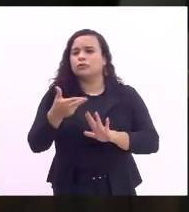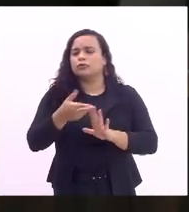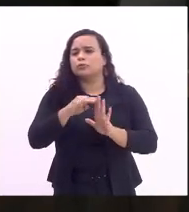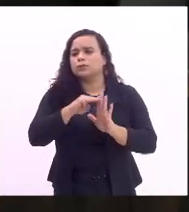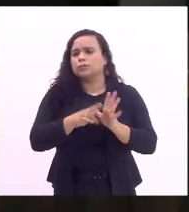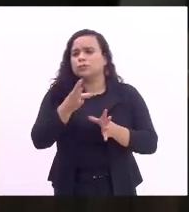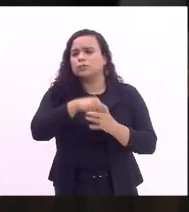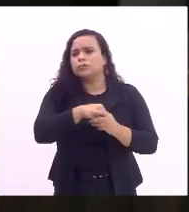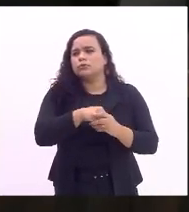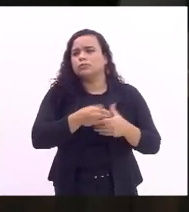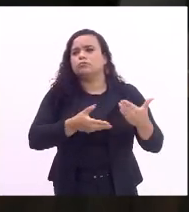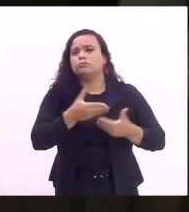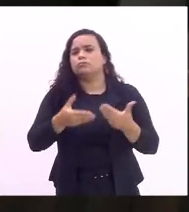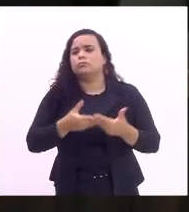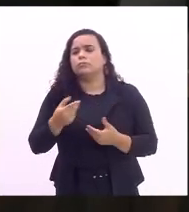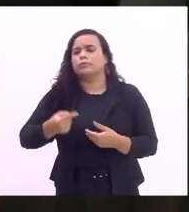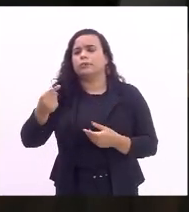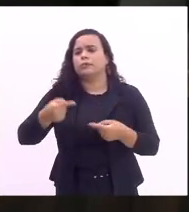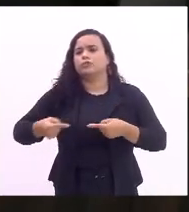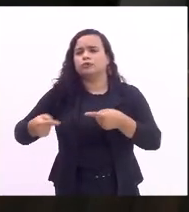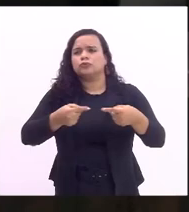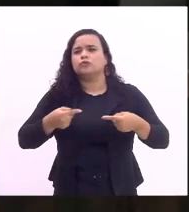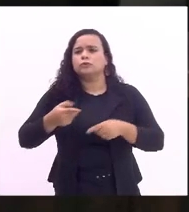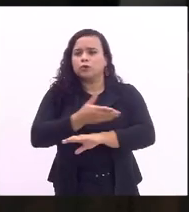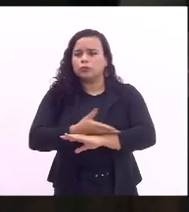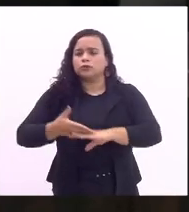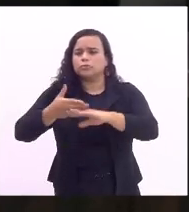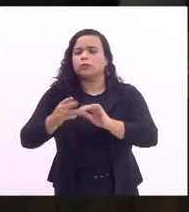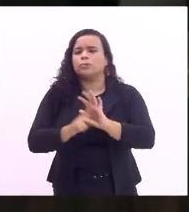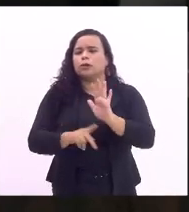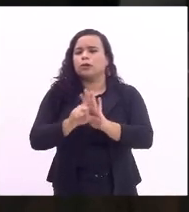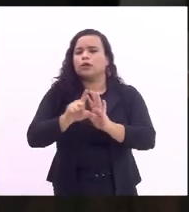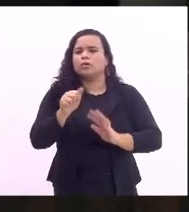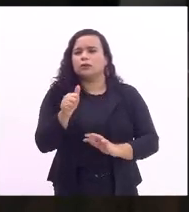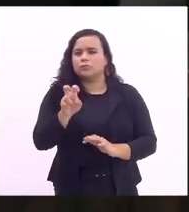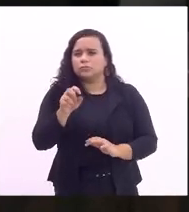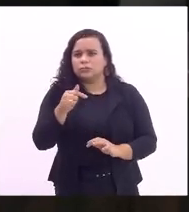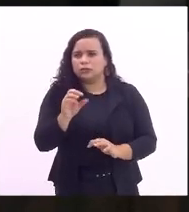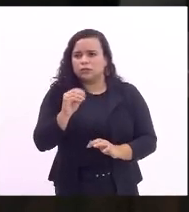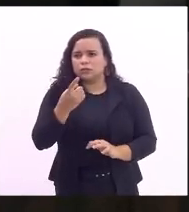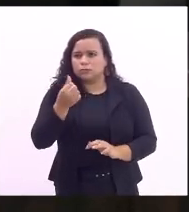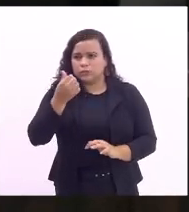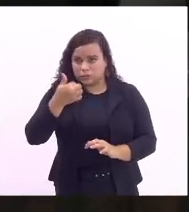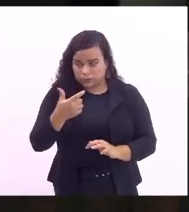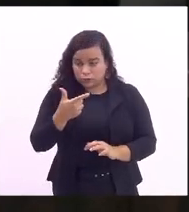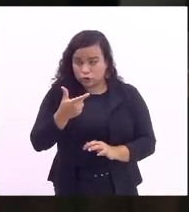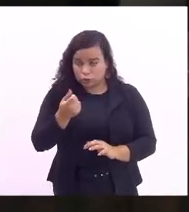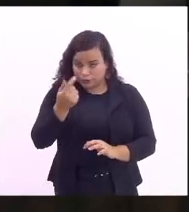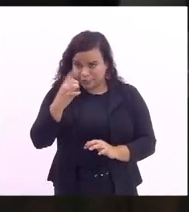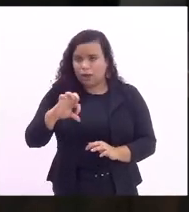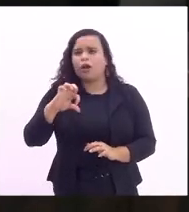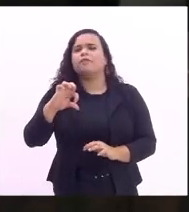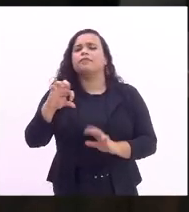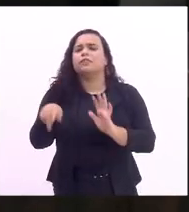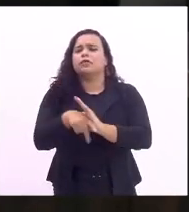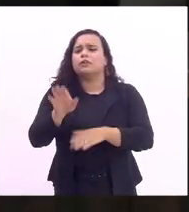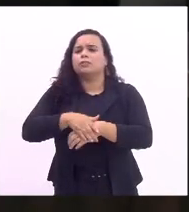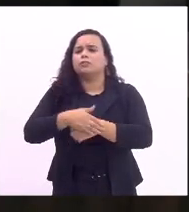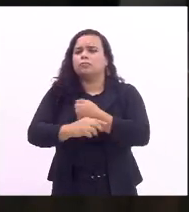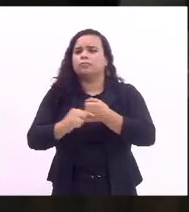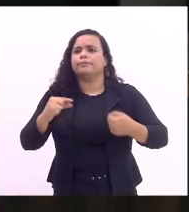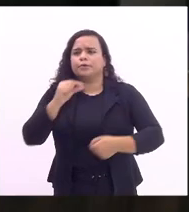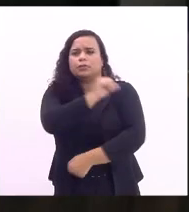tramitação ordinária, em primeira discussão, projeto de lei 1570 de 19, de autoria da deputada enfermeira Rejane, que institui a Semana Estadual